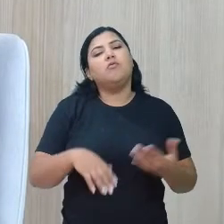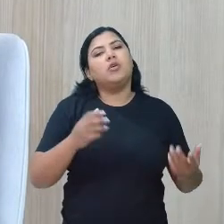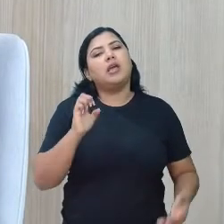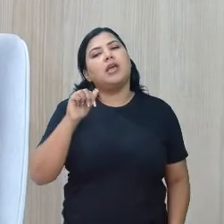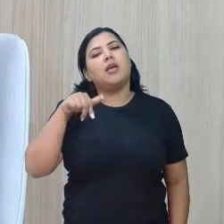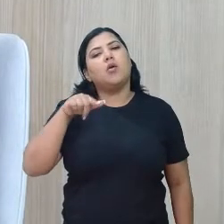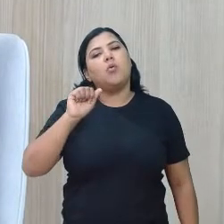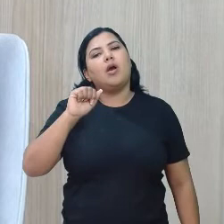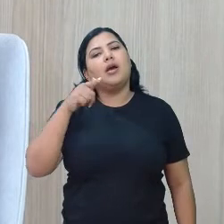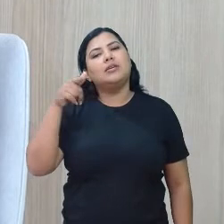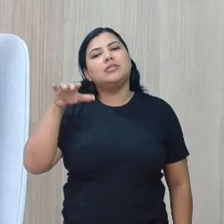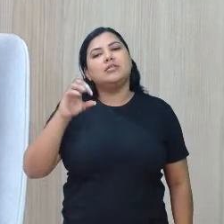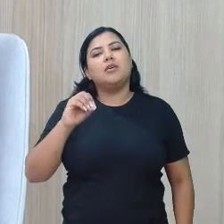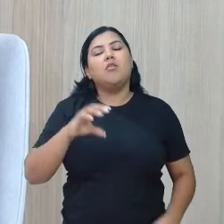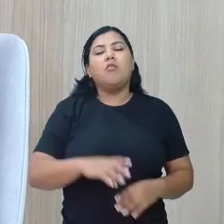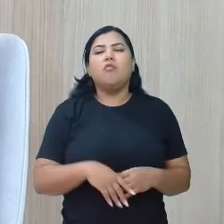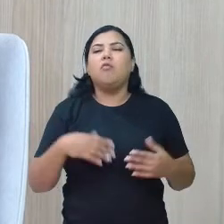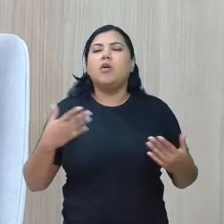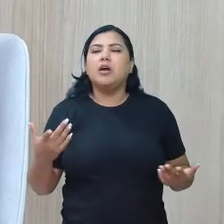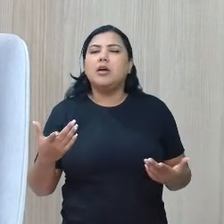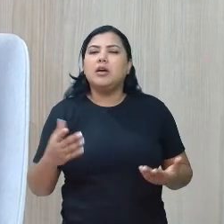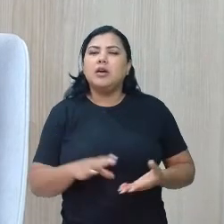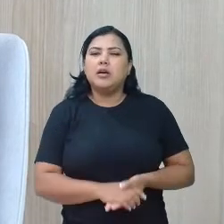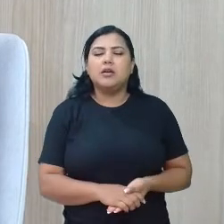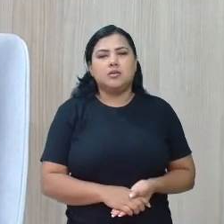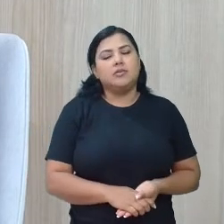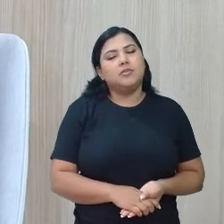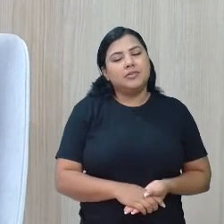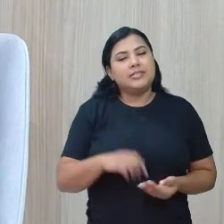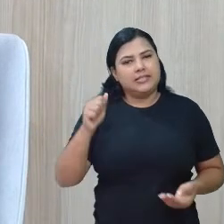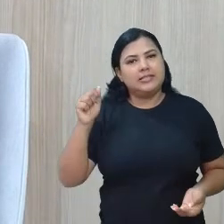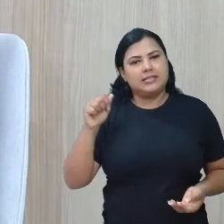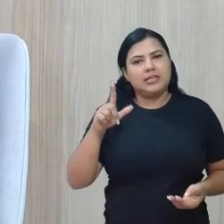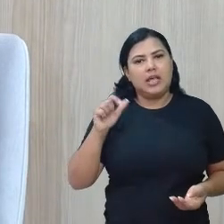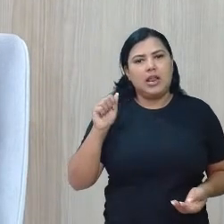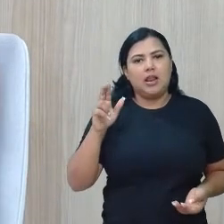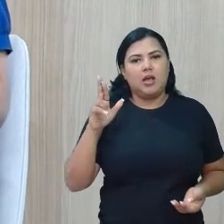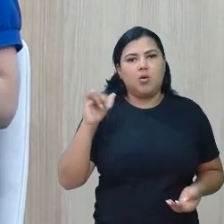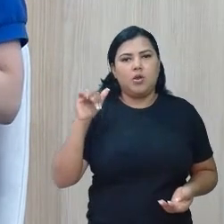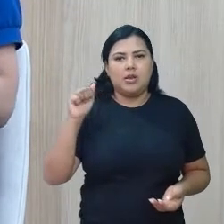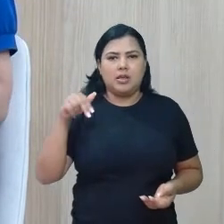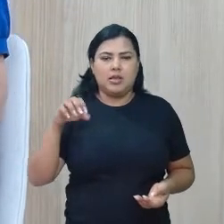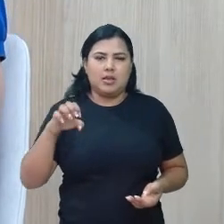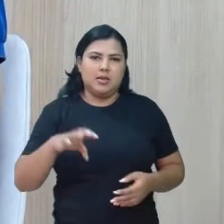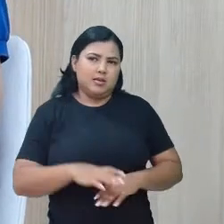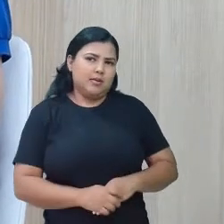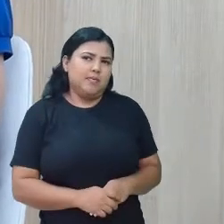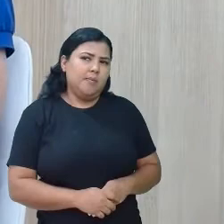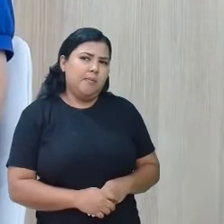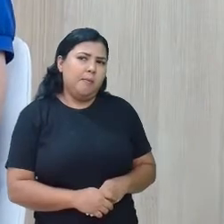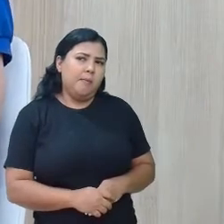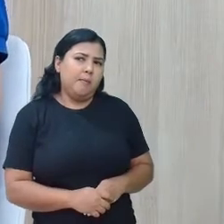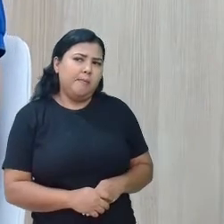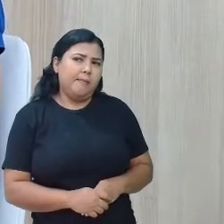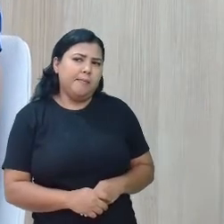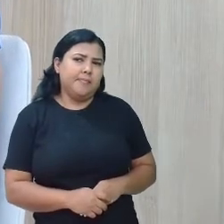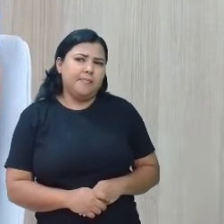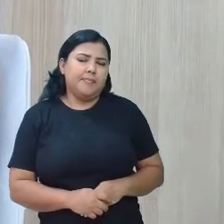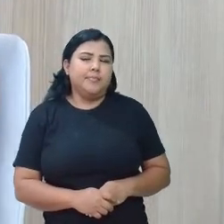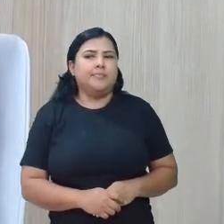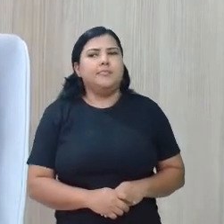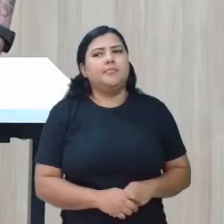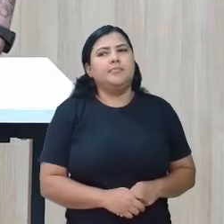equação foi a... Deixa eu ver, Lauriane, foi isso, não foi? Pronto. Pronto. O nome que não era muito familiar, mas depois ela